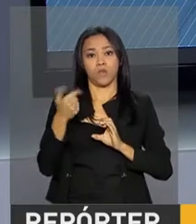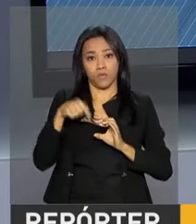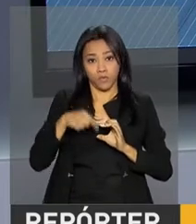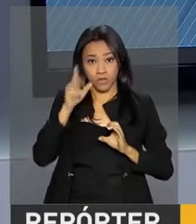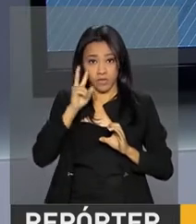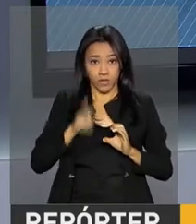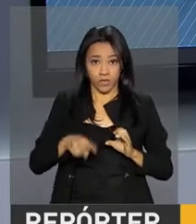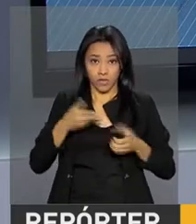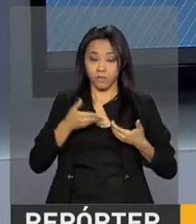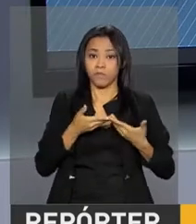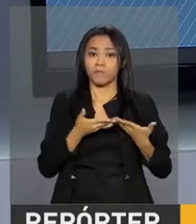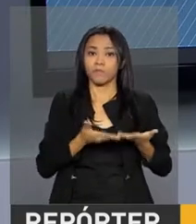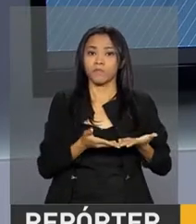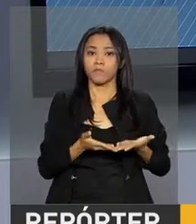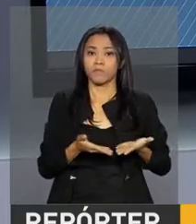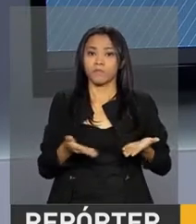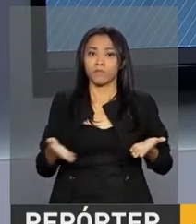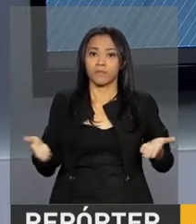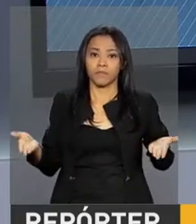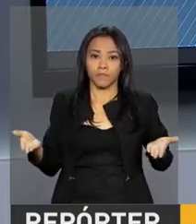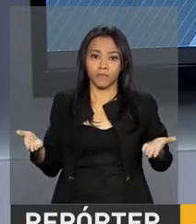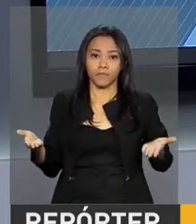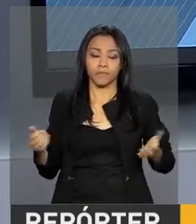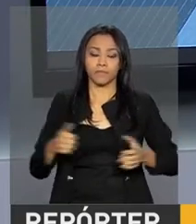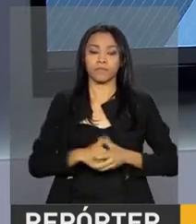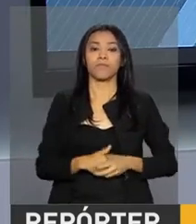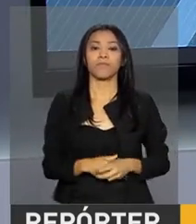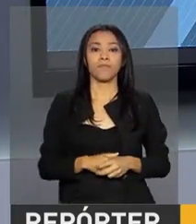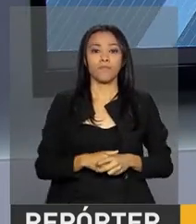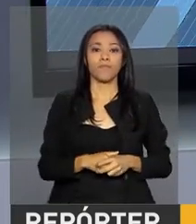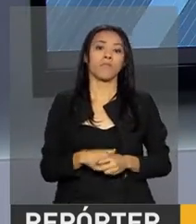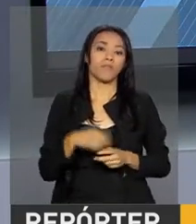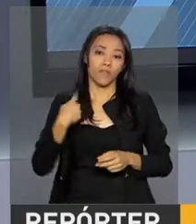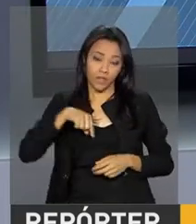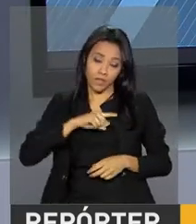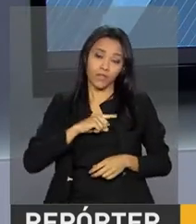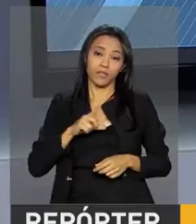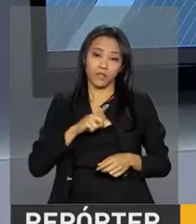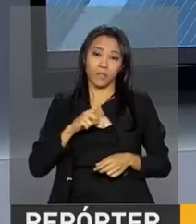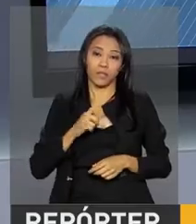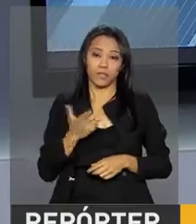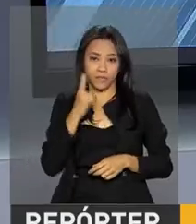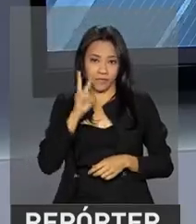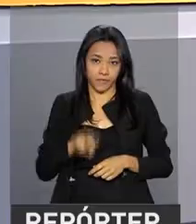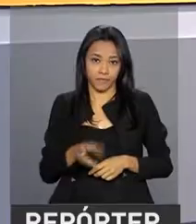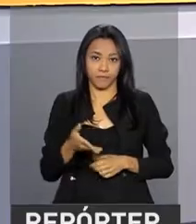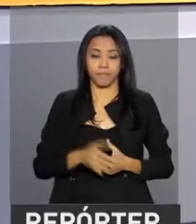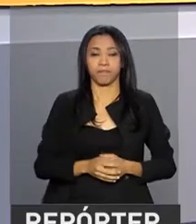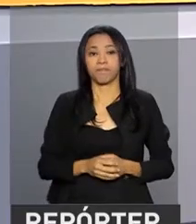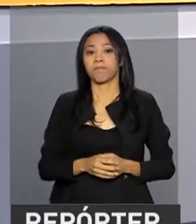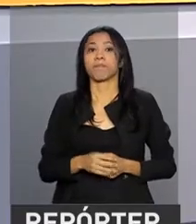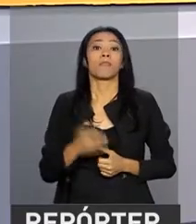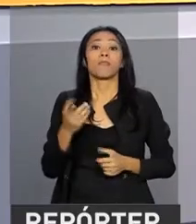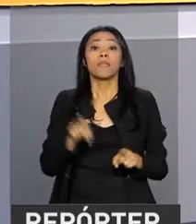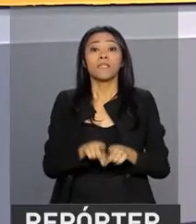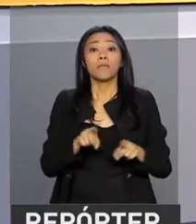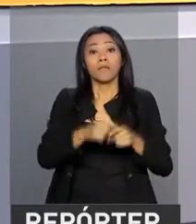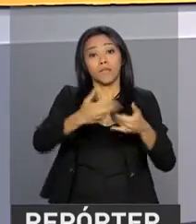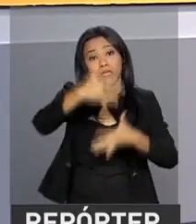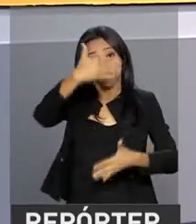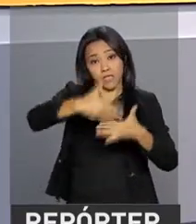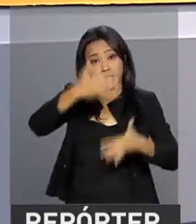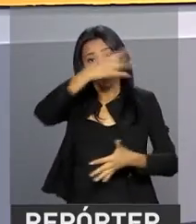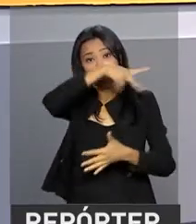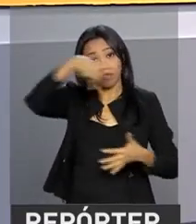hacer arroba itamaraty.gov.br que a gente também colocou aqui pra vocês e pela rede social o presidente